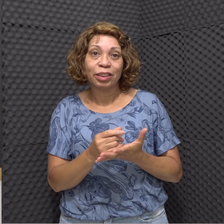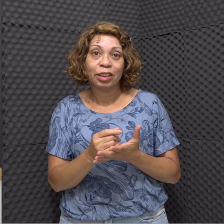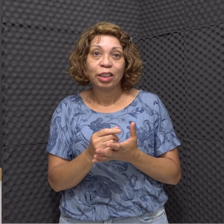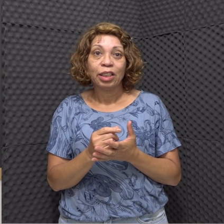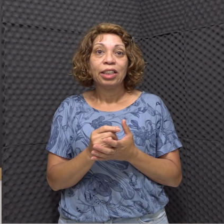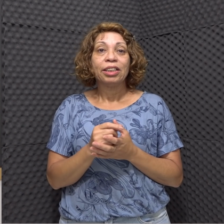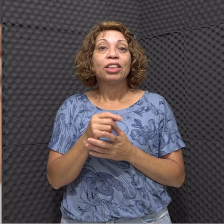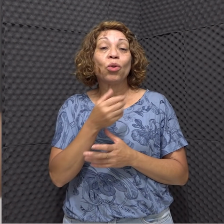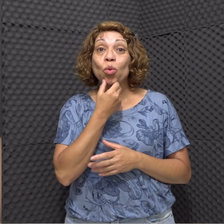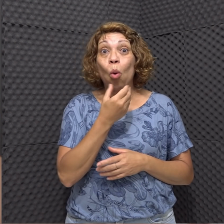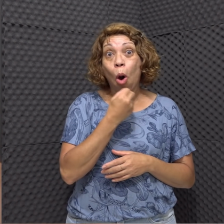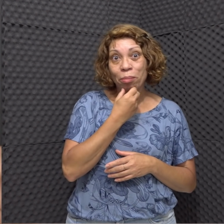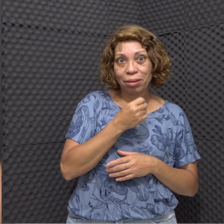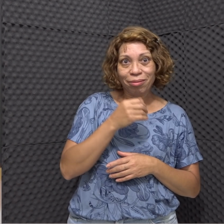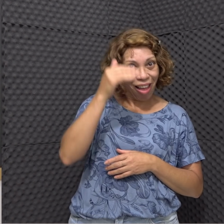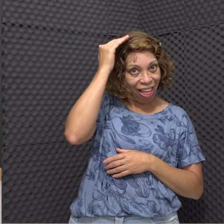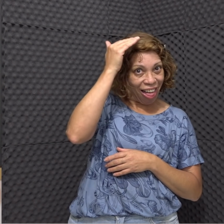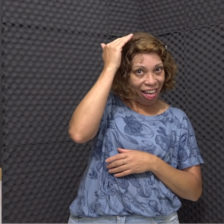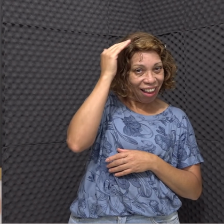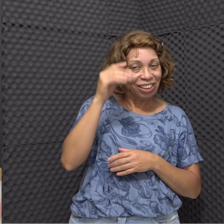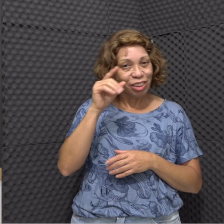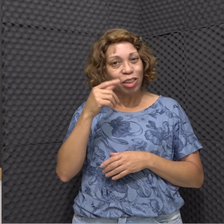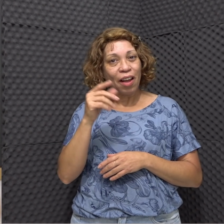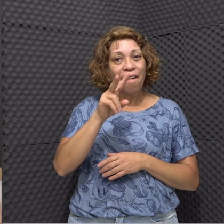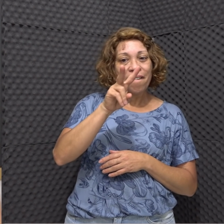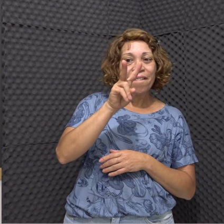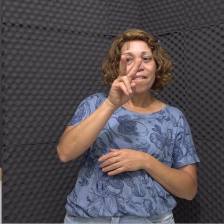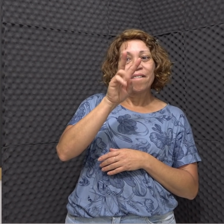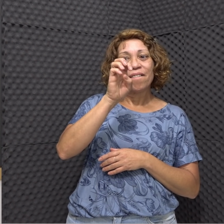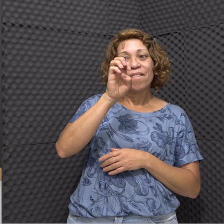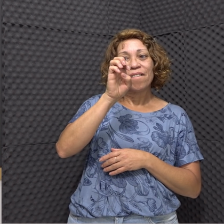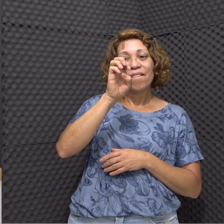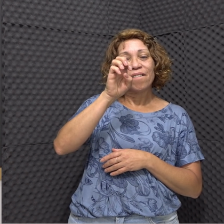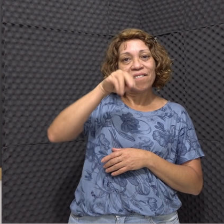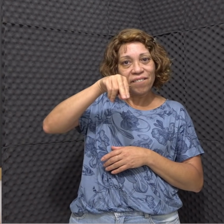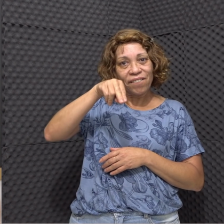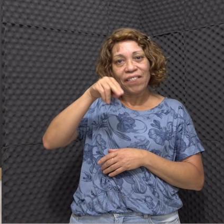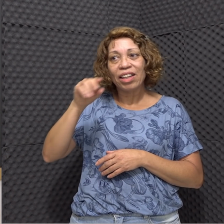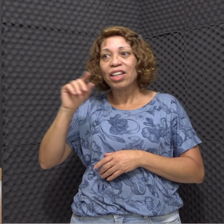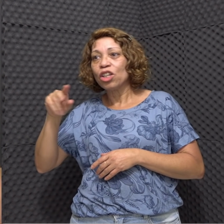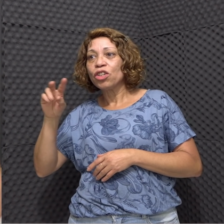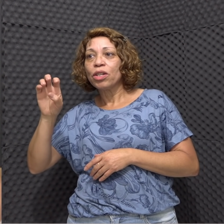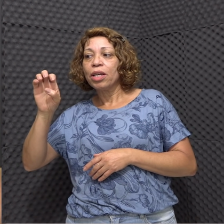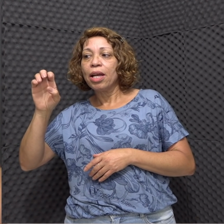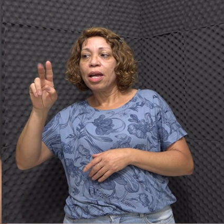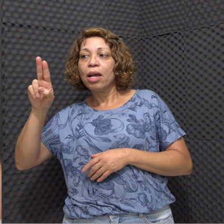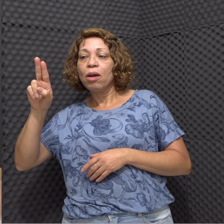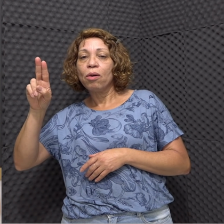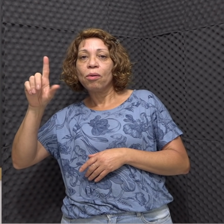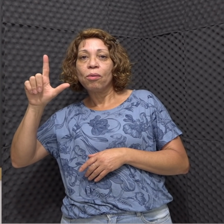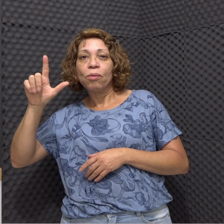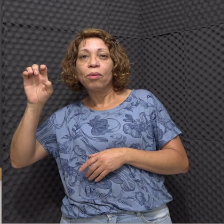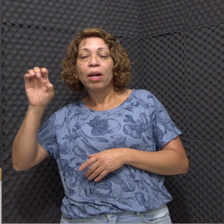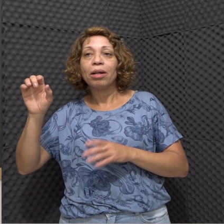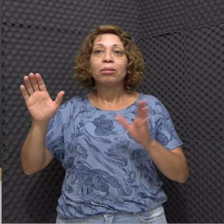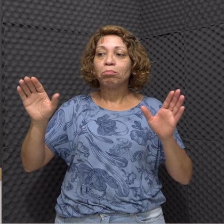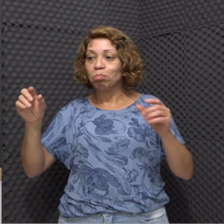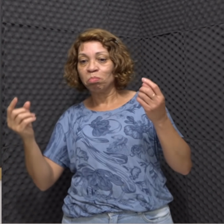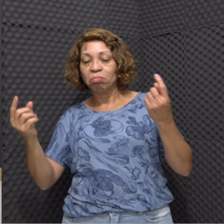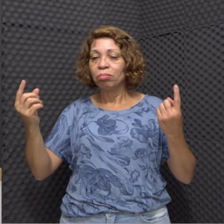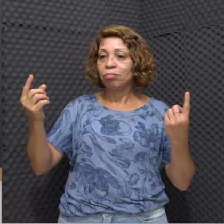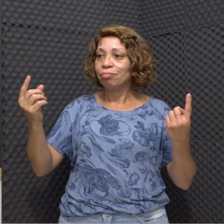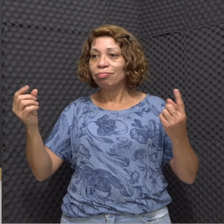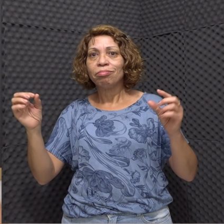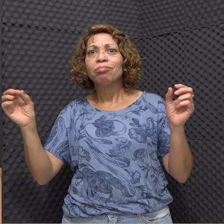exemplo, o diagrama de Venn e de Euler. Eu expliquei para você que o diagrama de Venn, ou